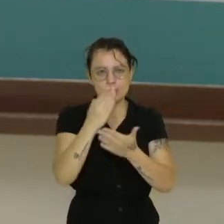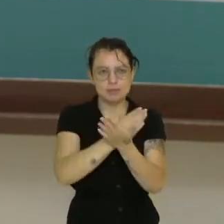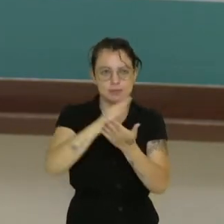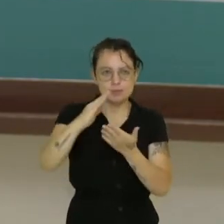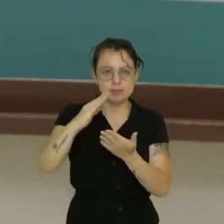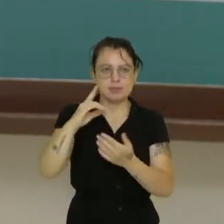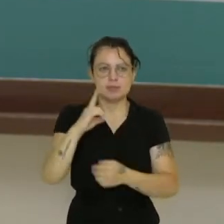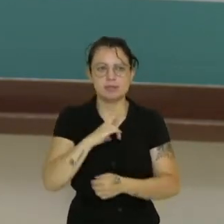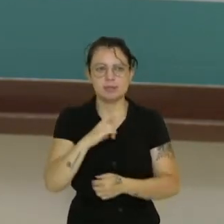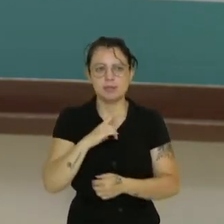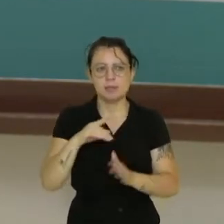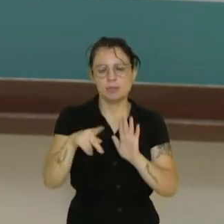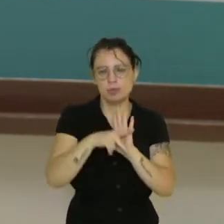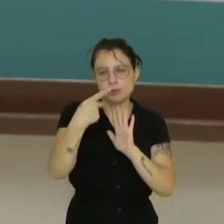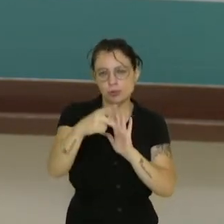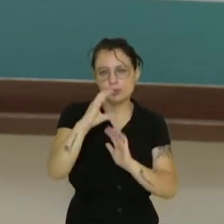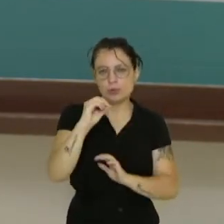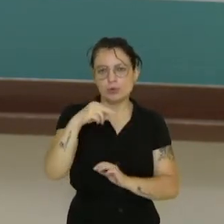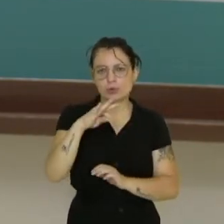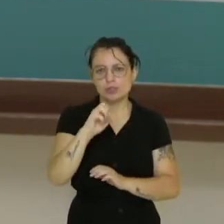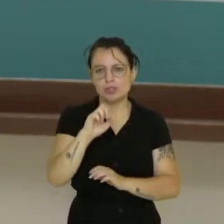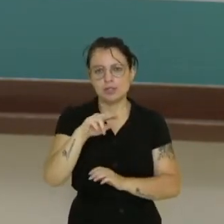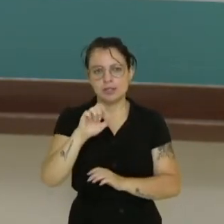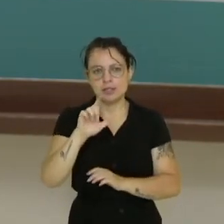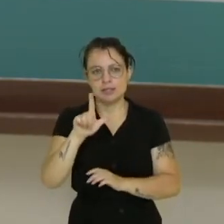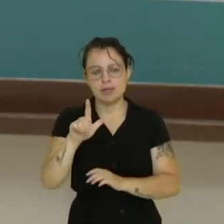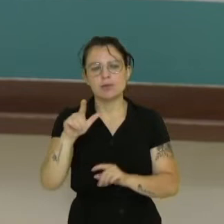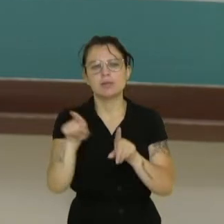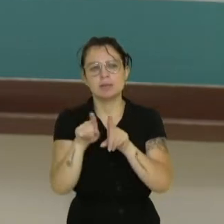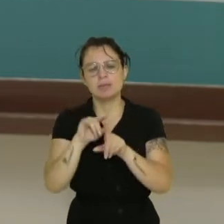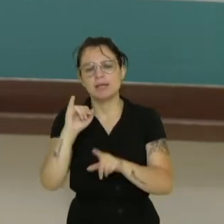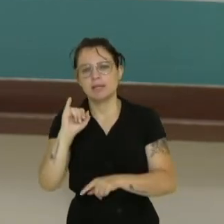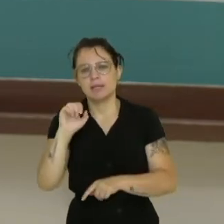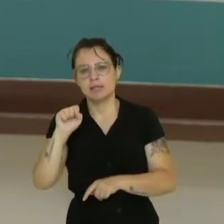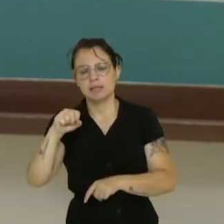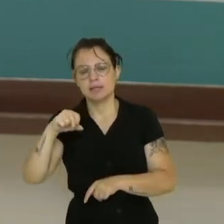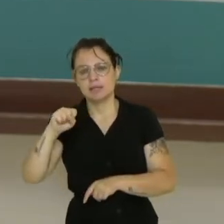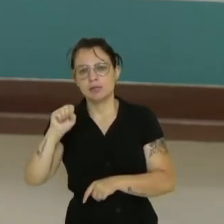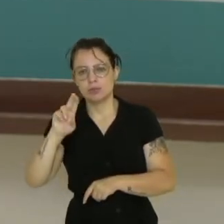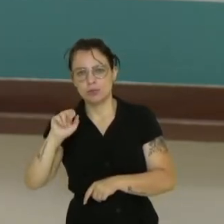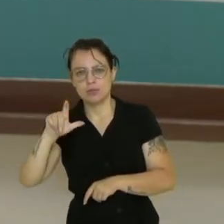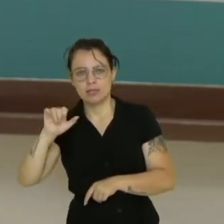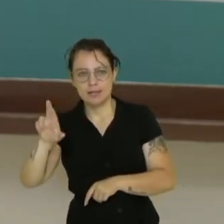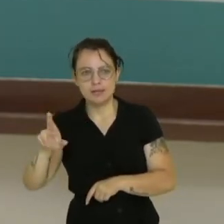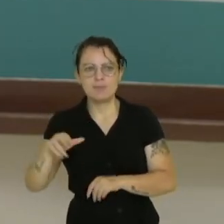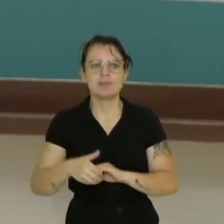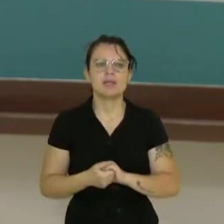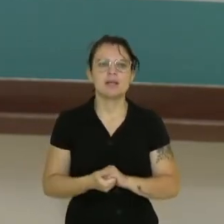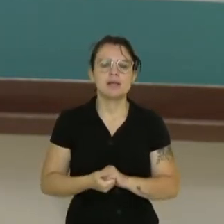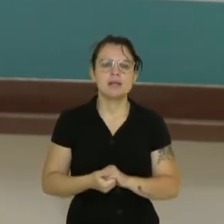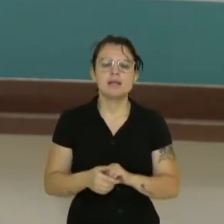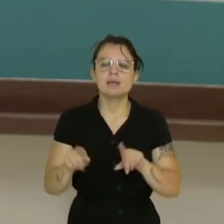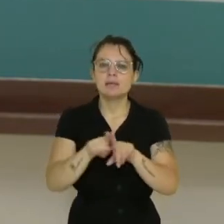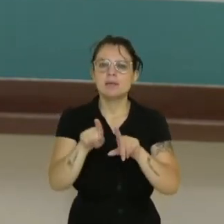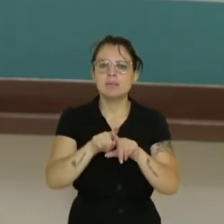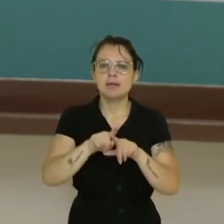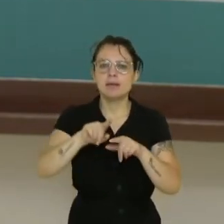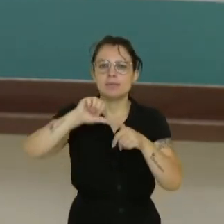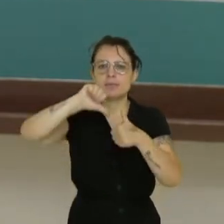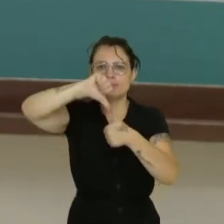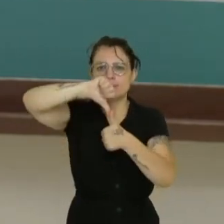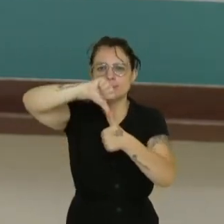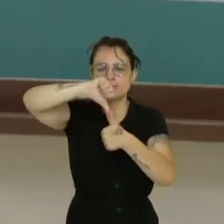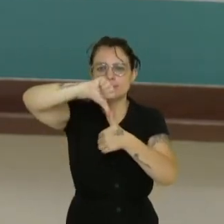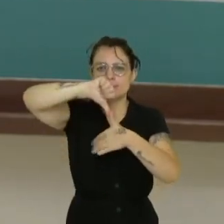parte continental e a parte insular, que seria composta por ilhas; e a América do Sul, que é onde